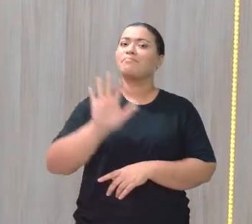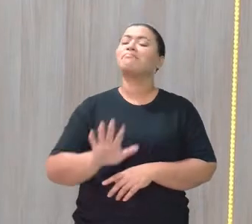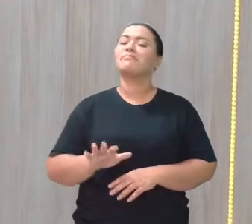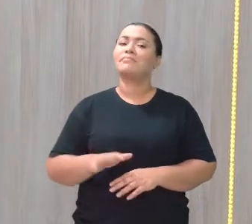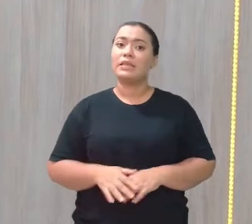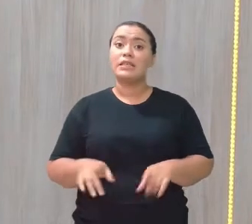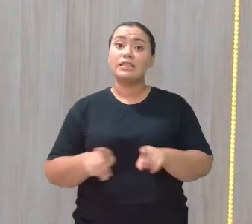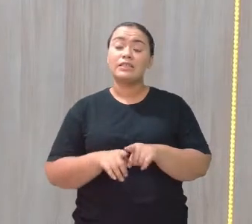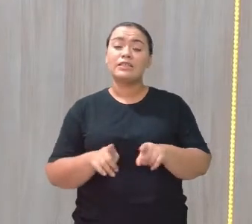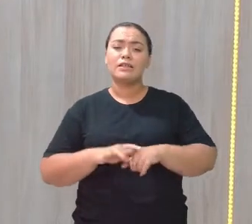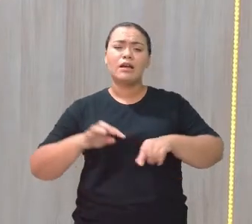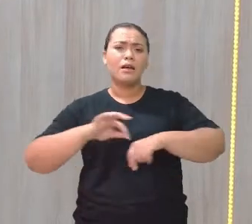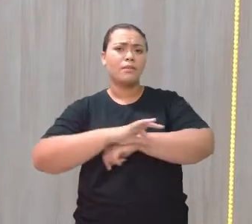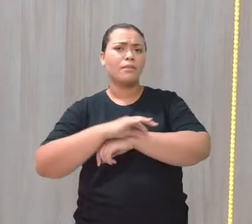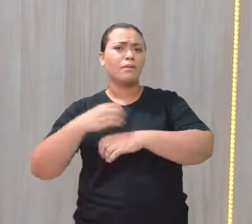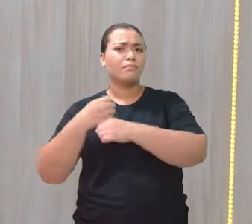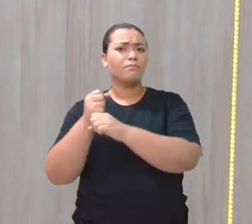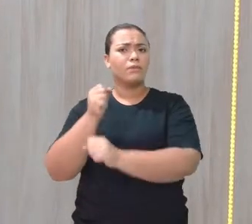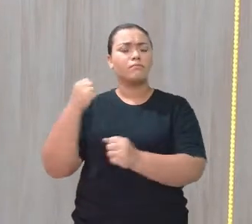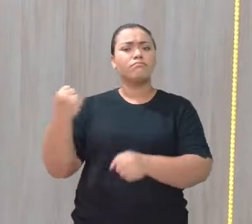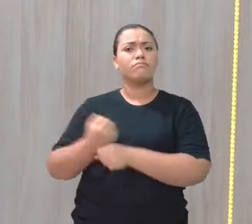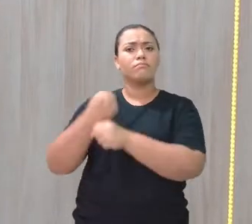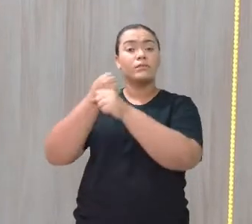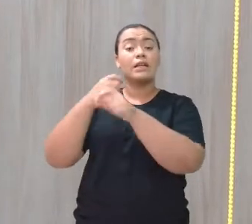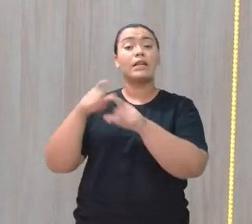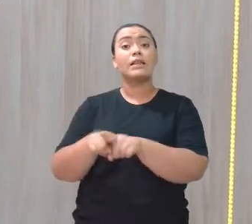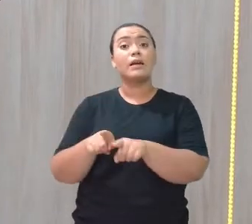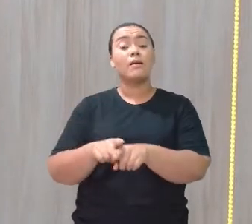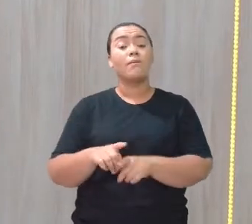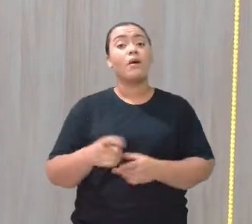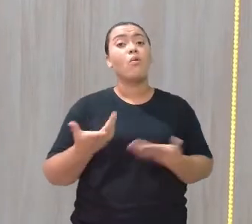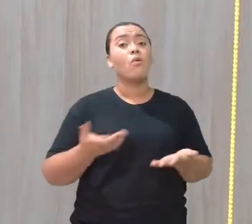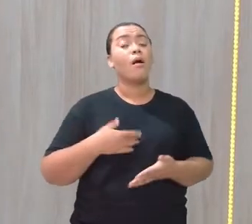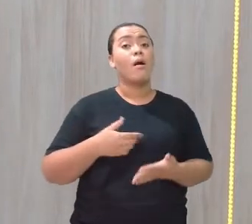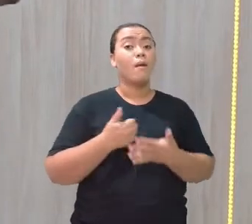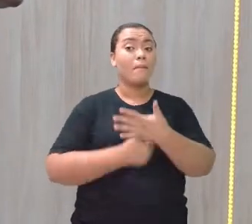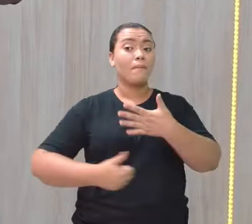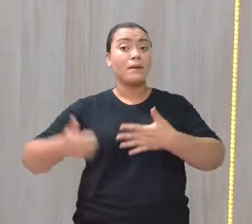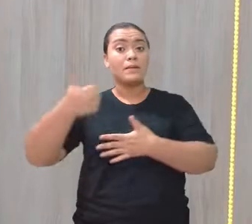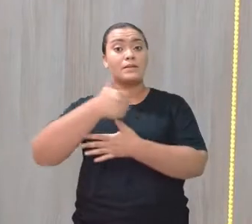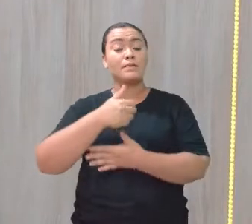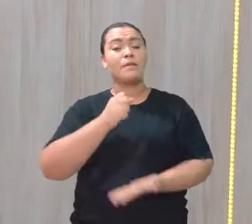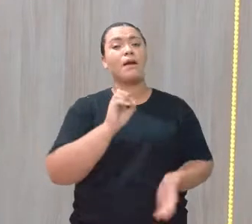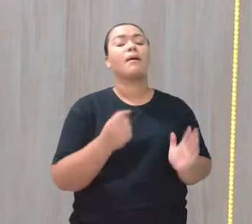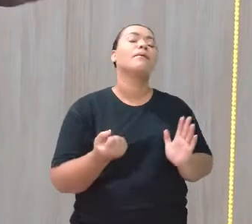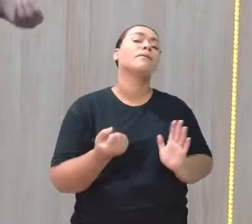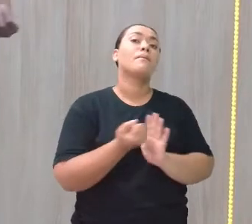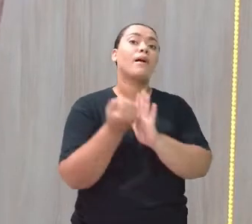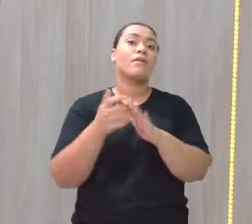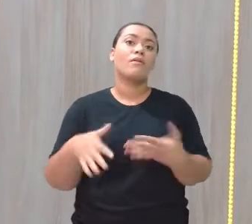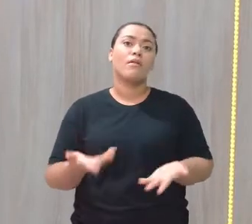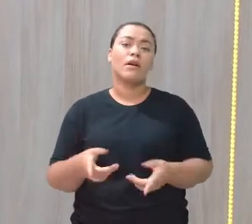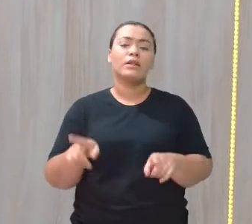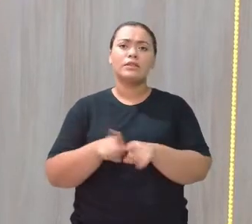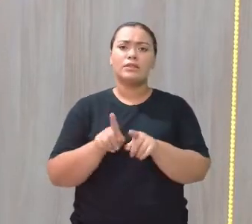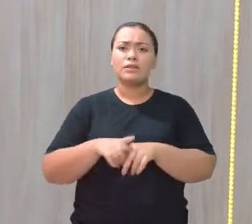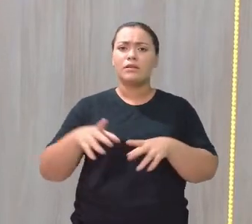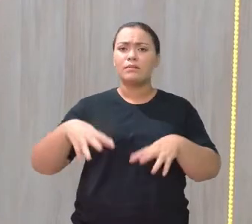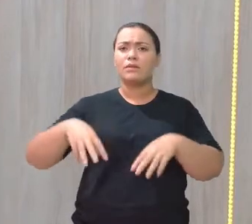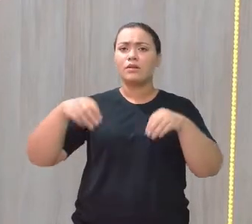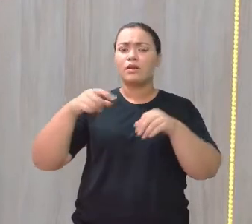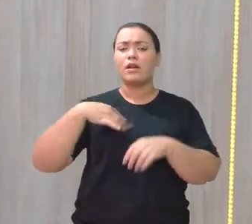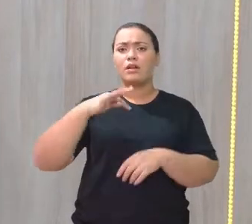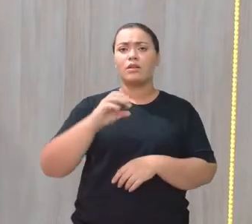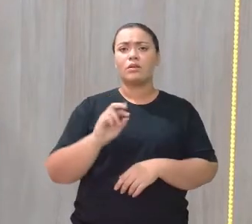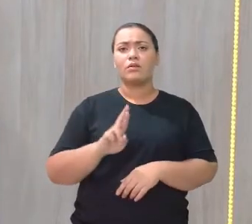da arquitetura, dos principais marcos. Eu não coloquei ainda aqui a Torre Malakoff, que é